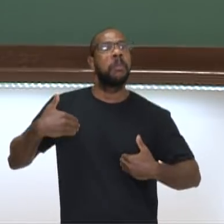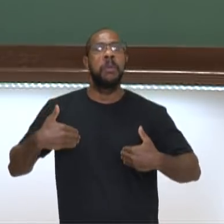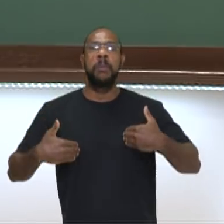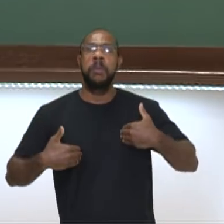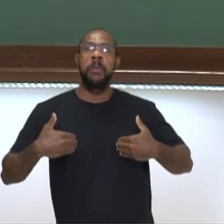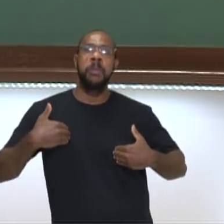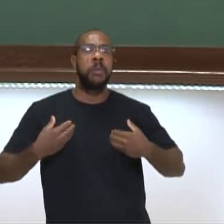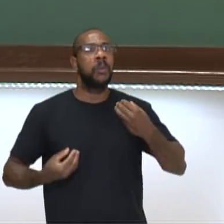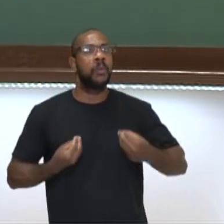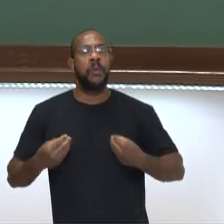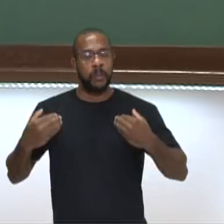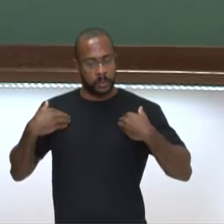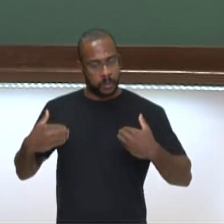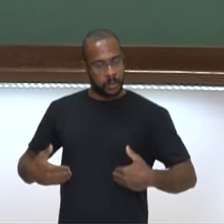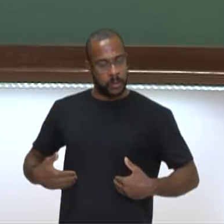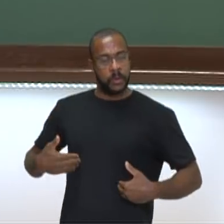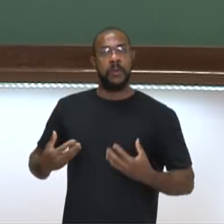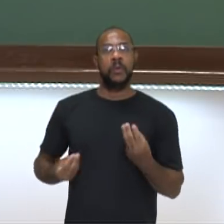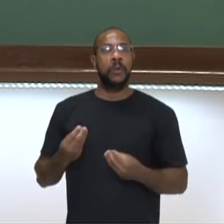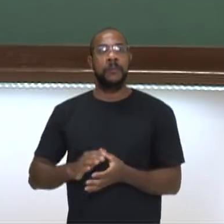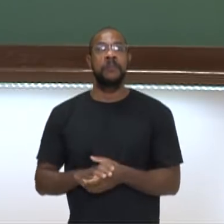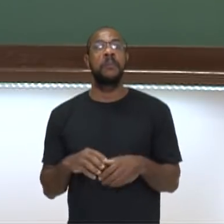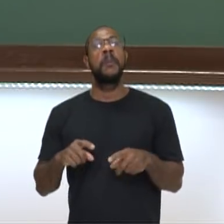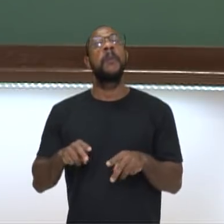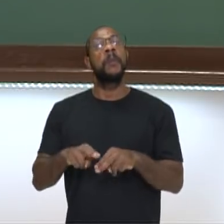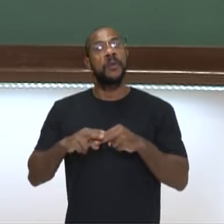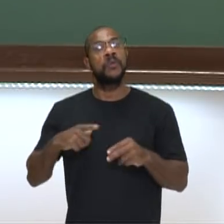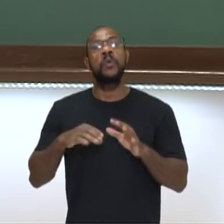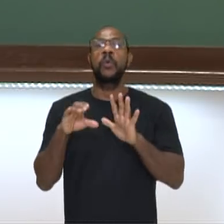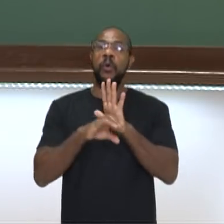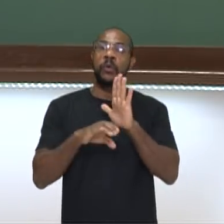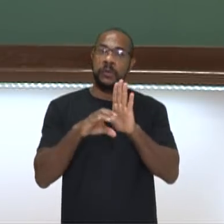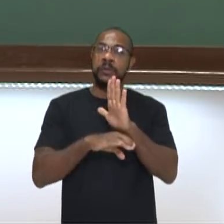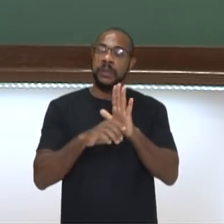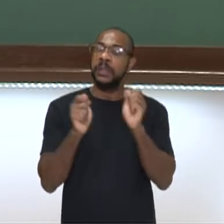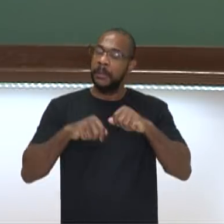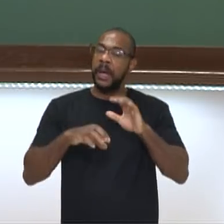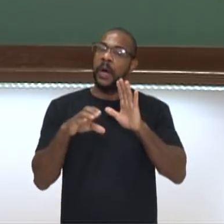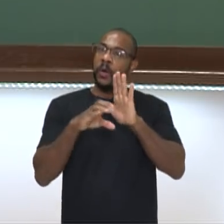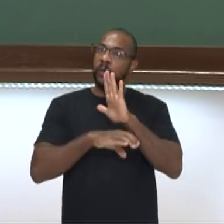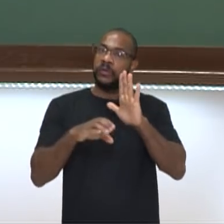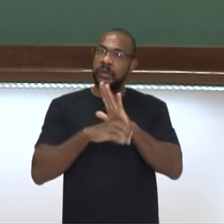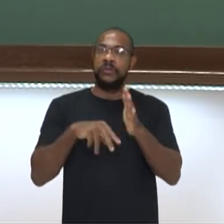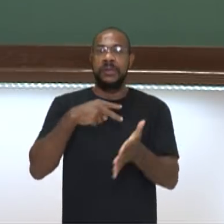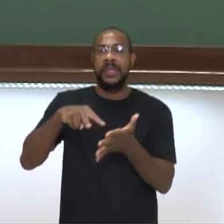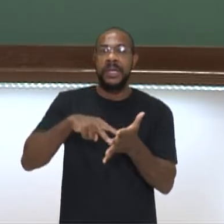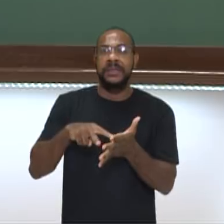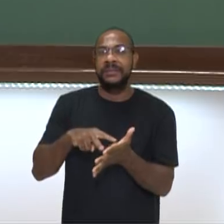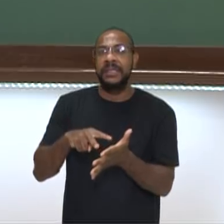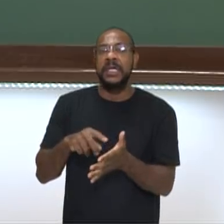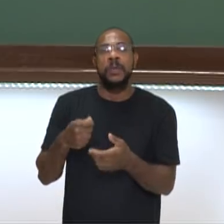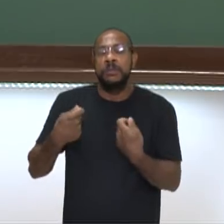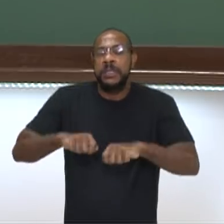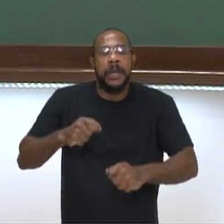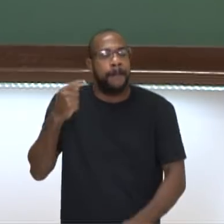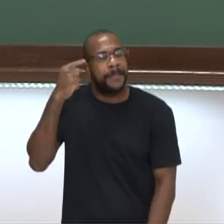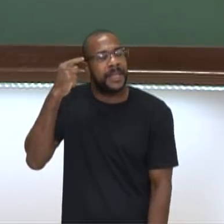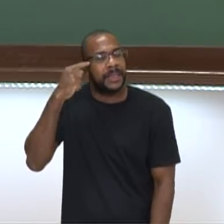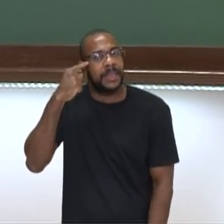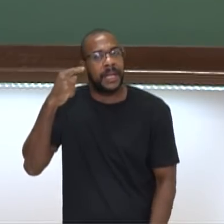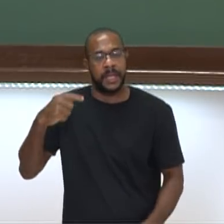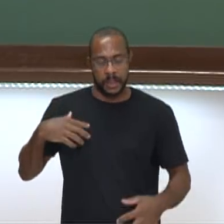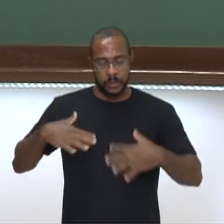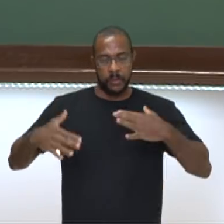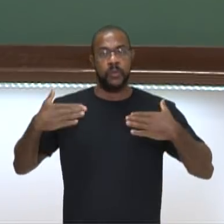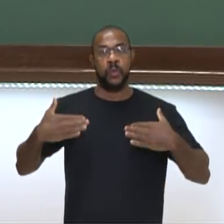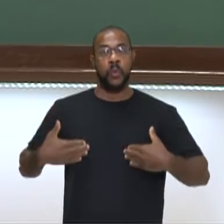a gente definir dança sem pensar no movimento do corpo, porque é uma característica primordial da